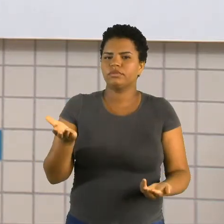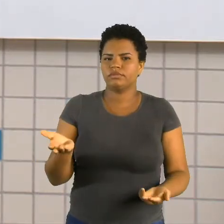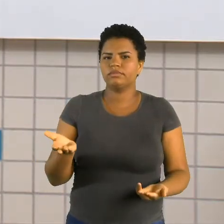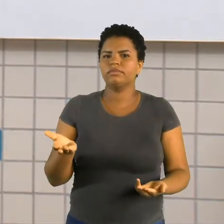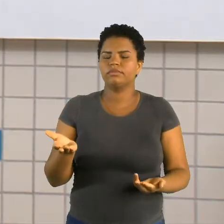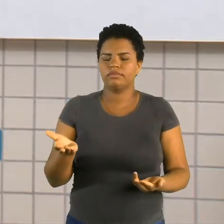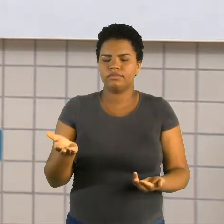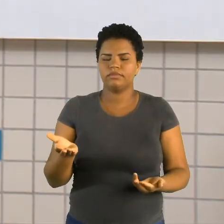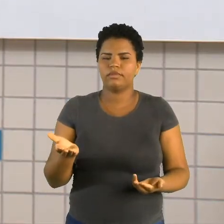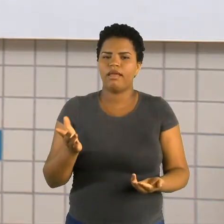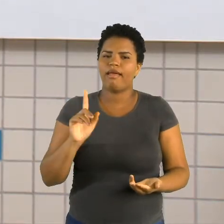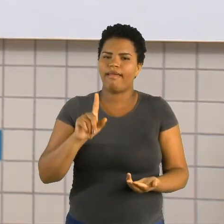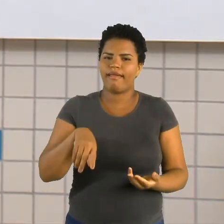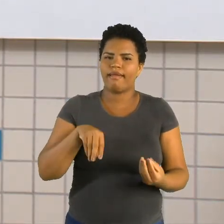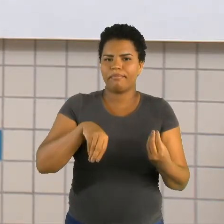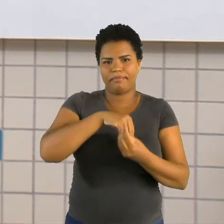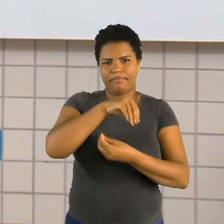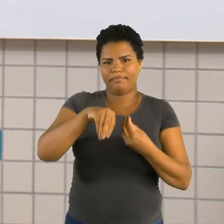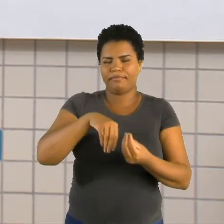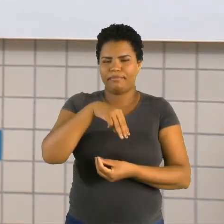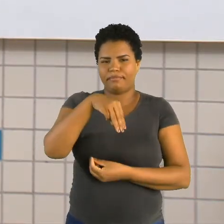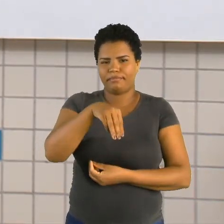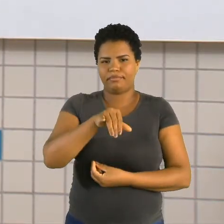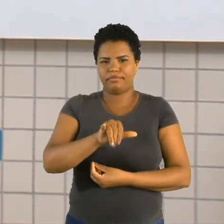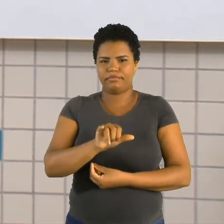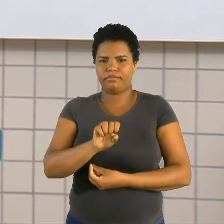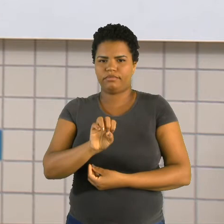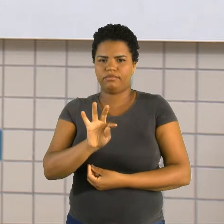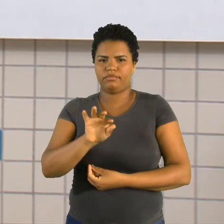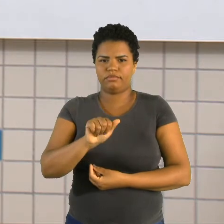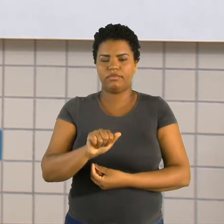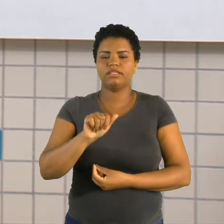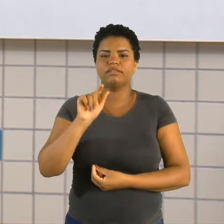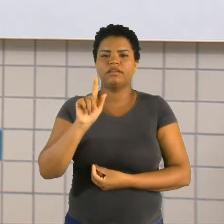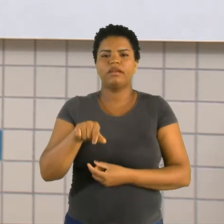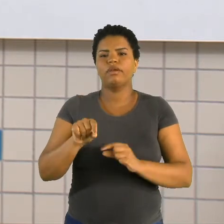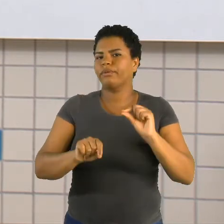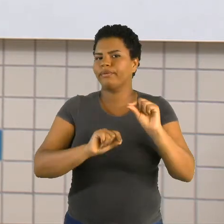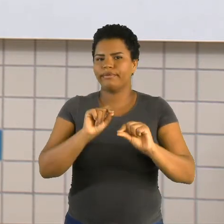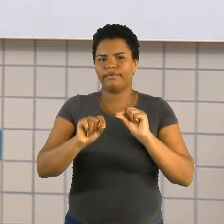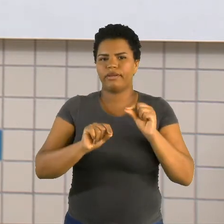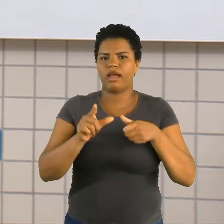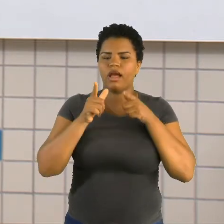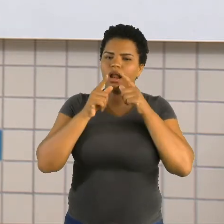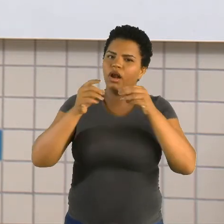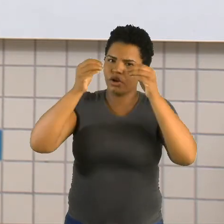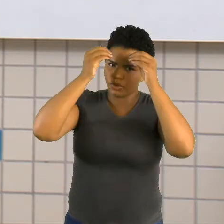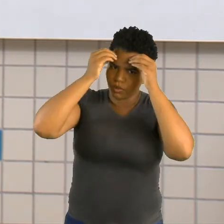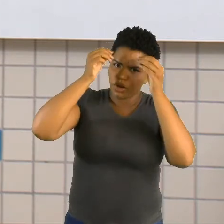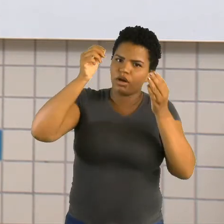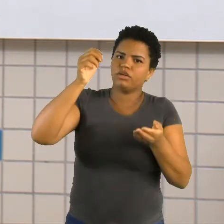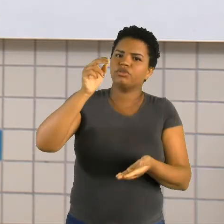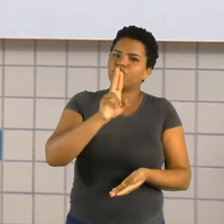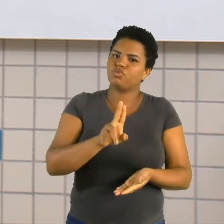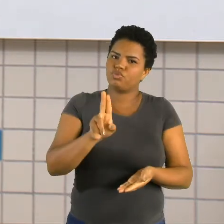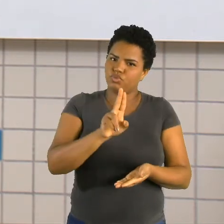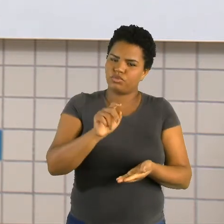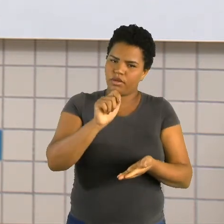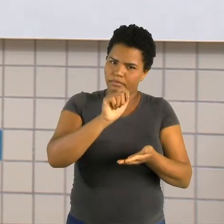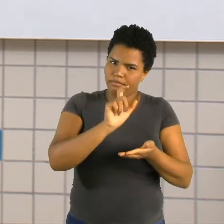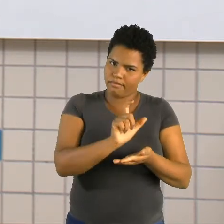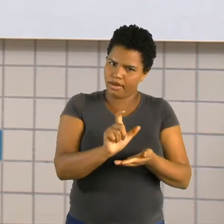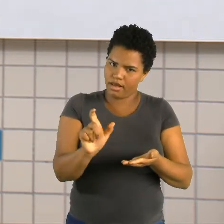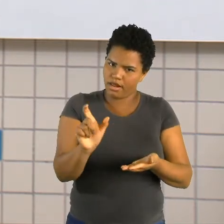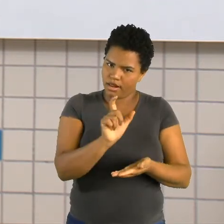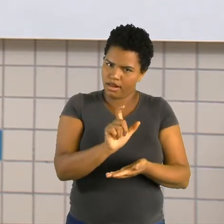linguagem mista. Muito bem, linguagem mista é o quê? A linguagem tanto de uso de palavras quanto o uso